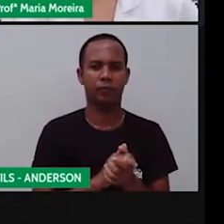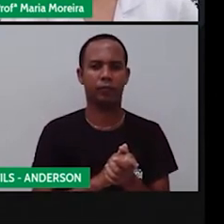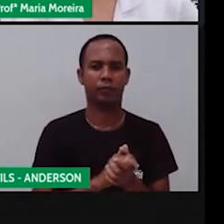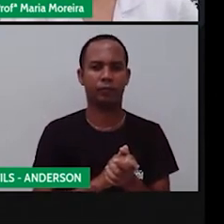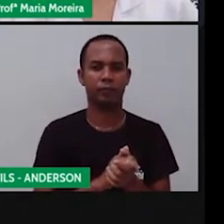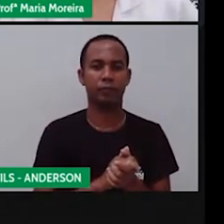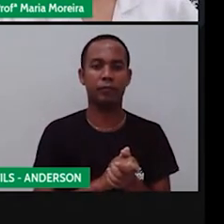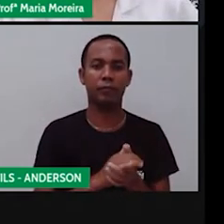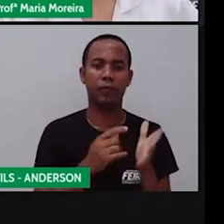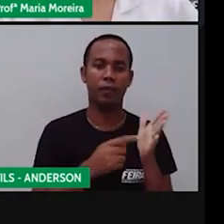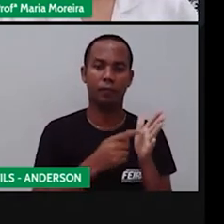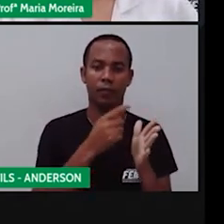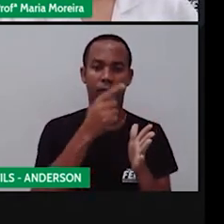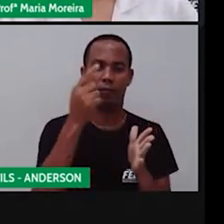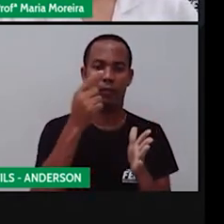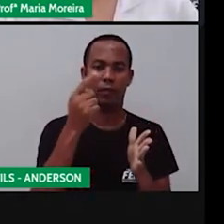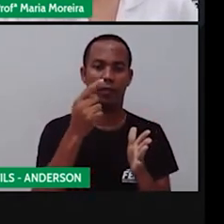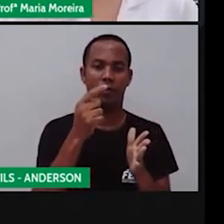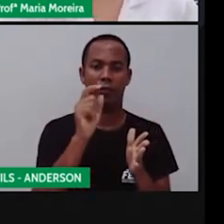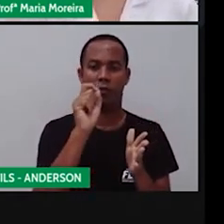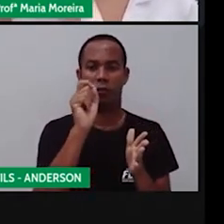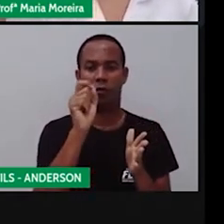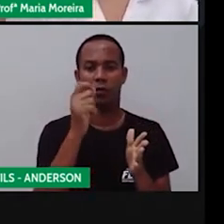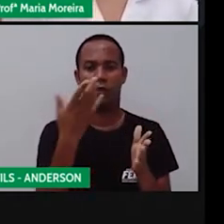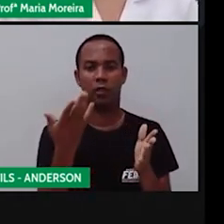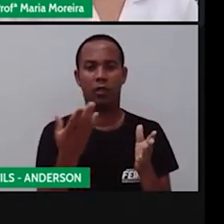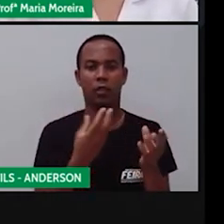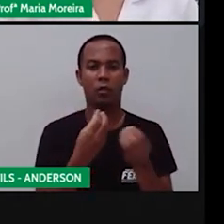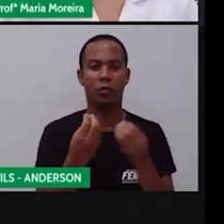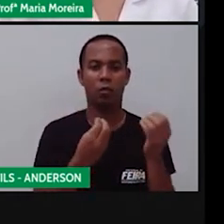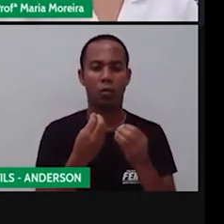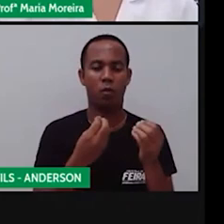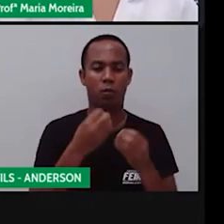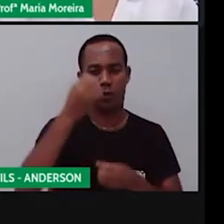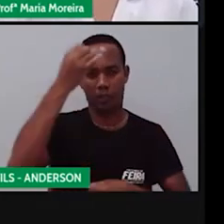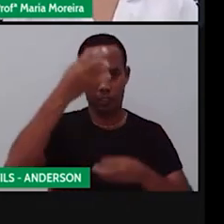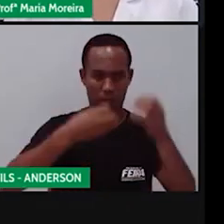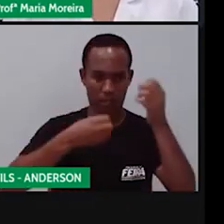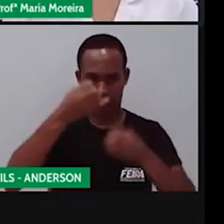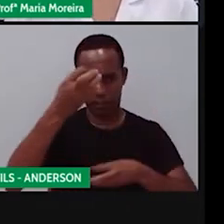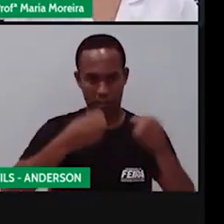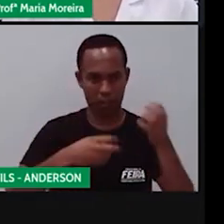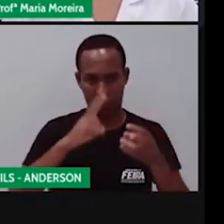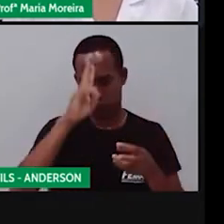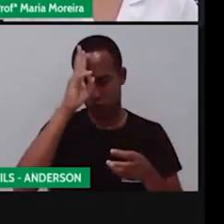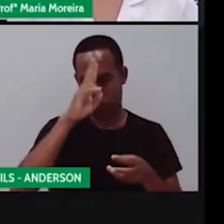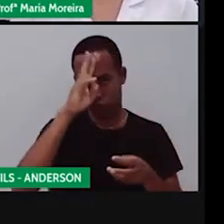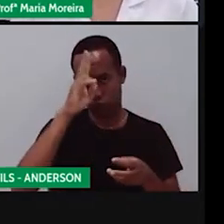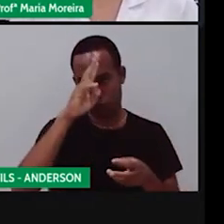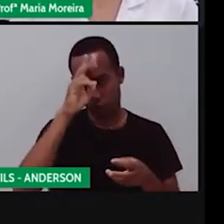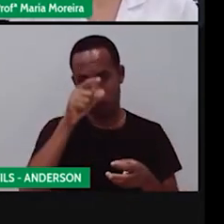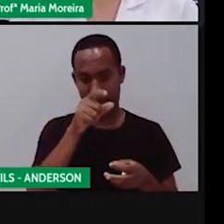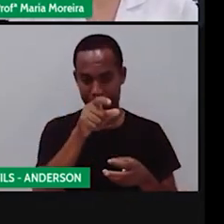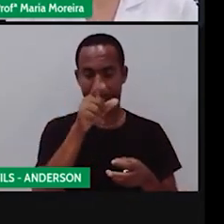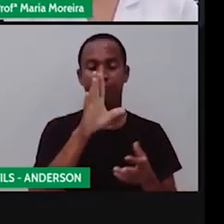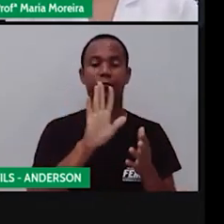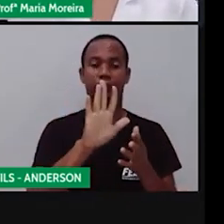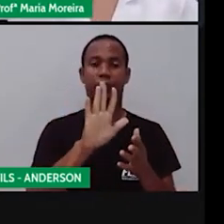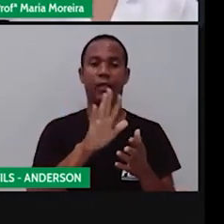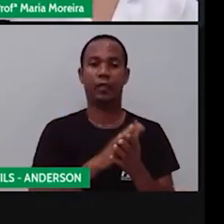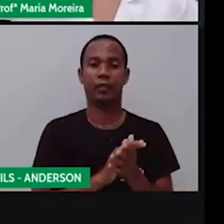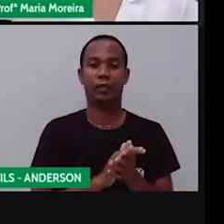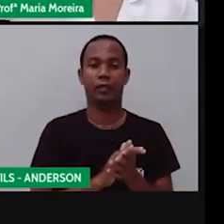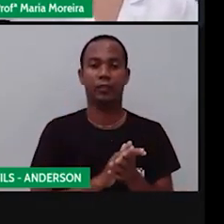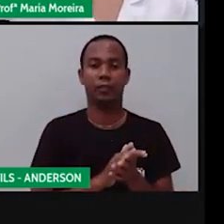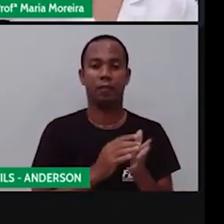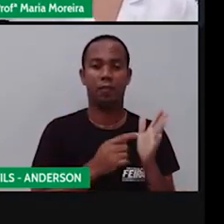Bom, em primeiro lugar, né, a Pró já contou que narração é você contar uma história, contar um fato, certo?